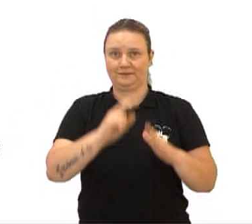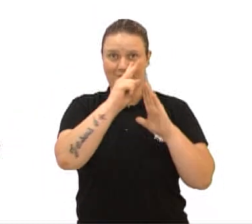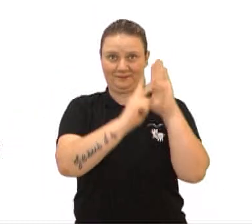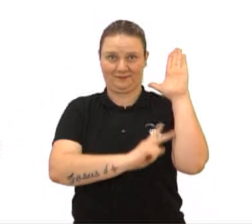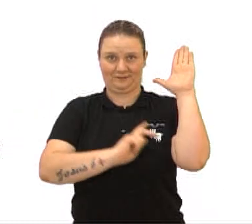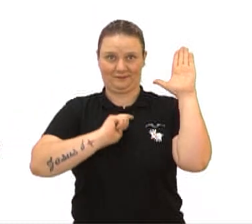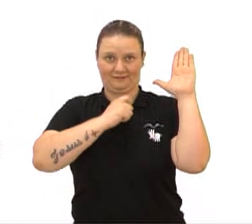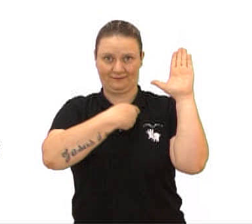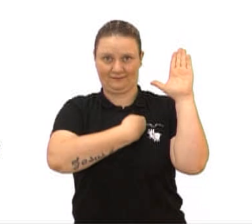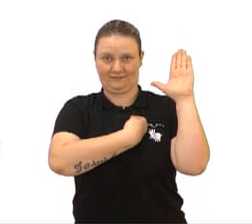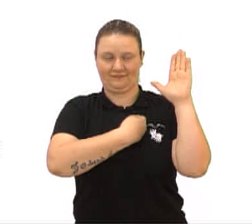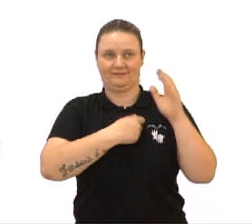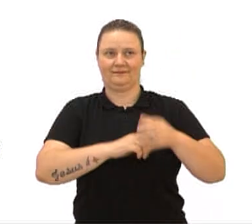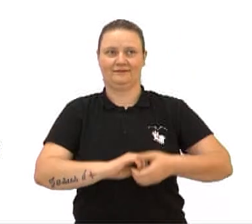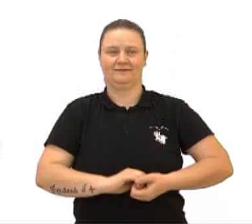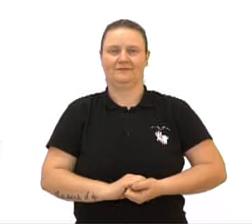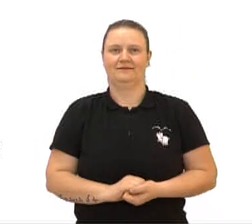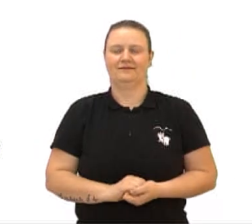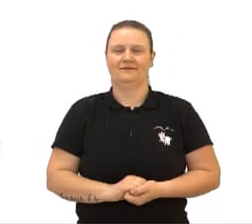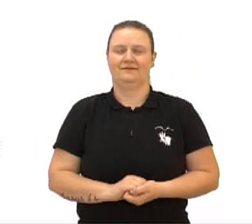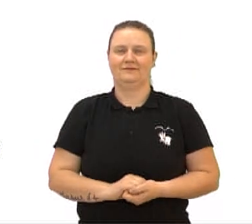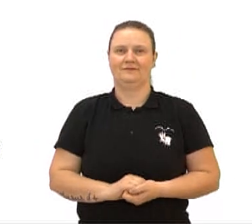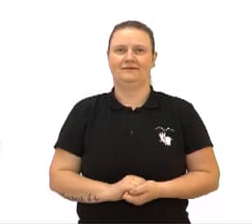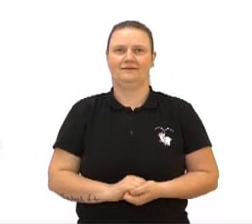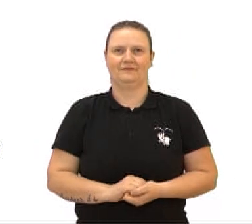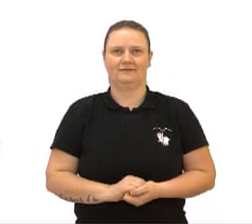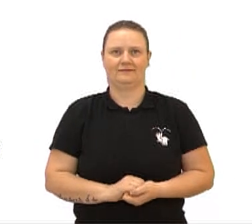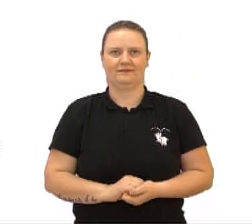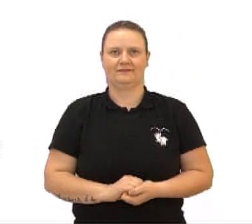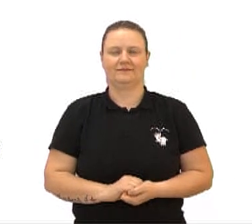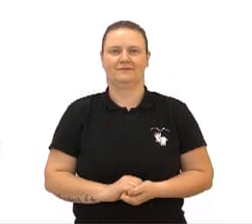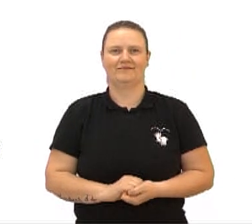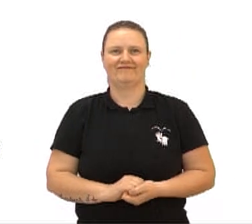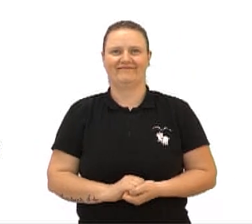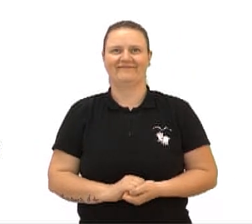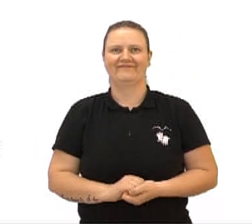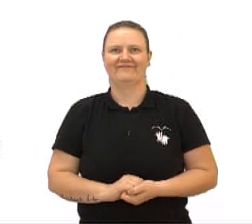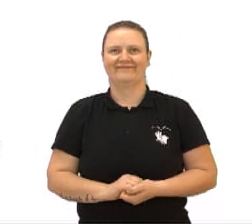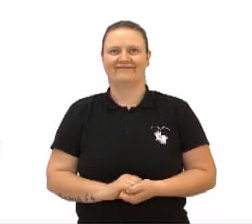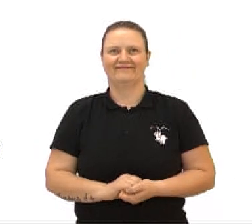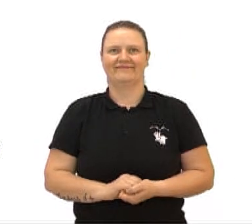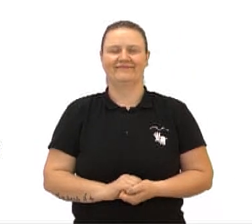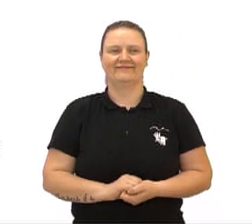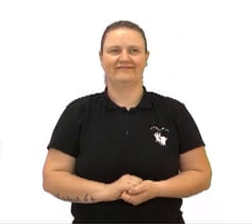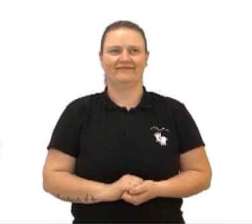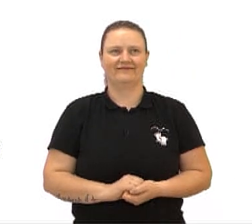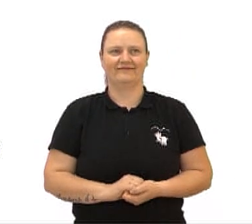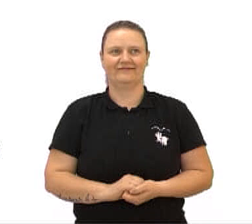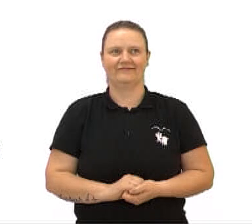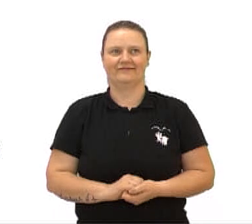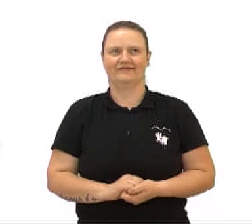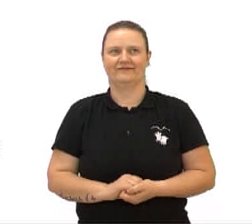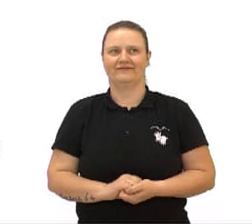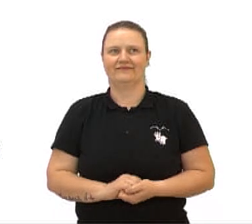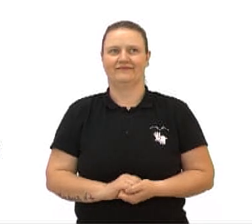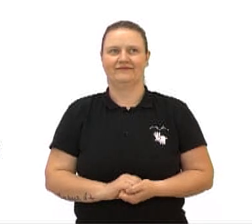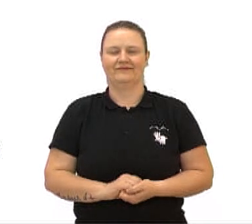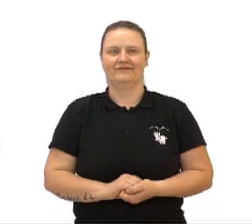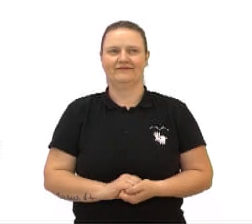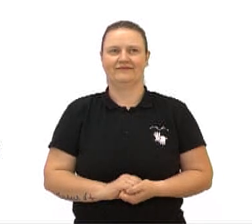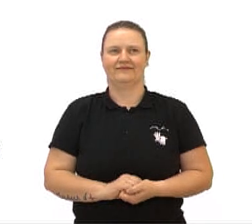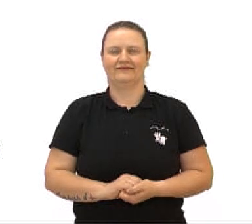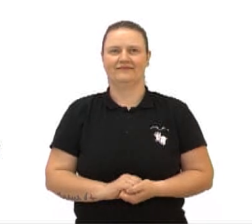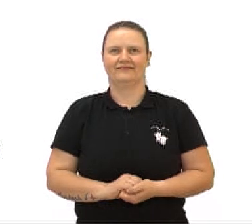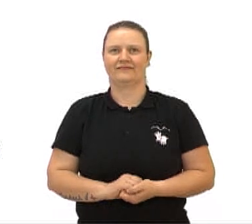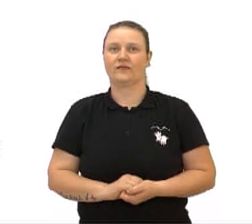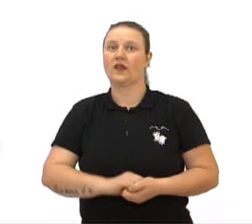América. Pero lo cierto es que la lengua se habla en los 6 continentes, aunque não seja a língua oficial em todos estes